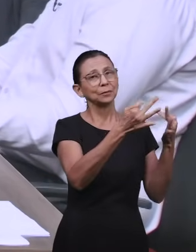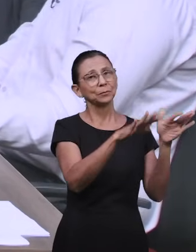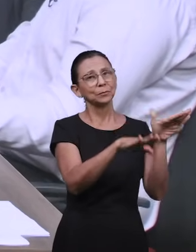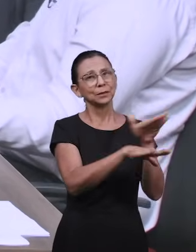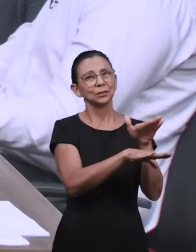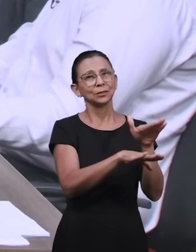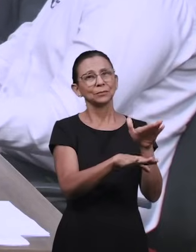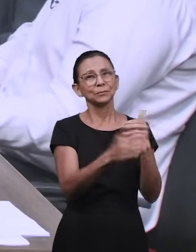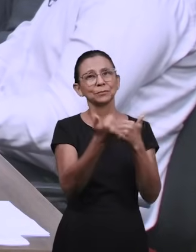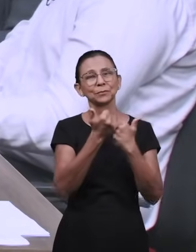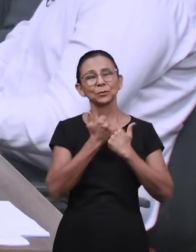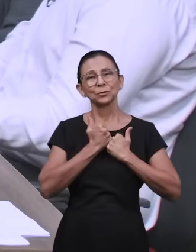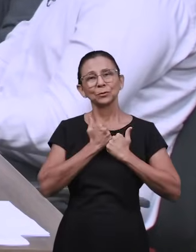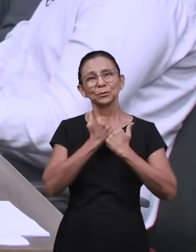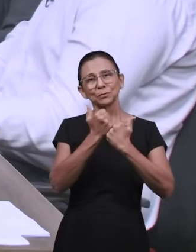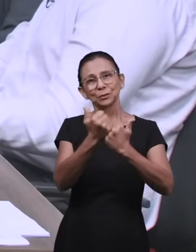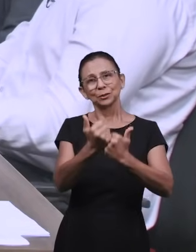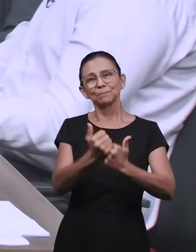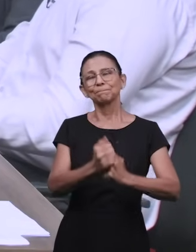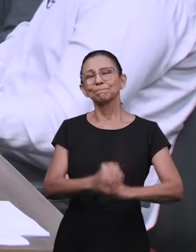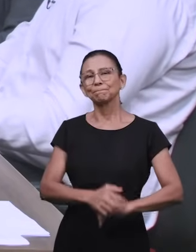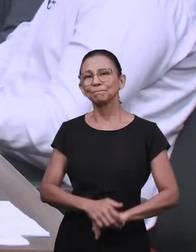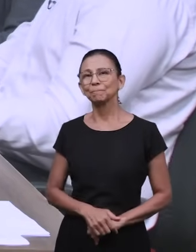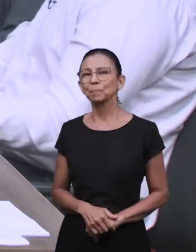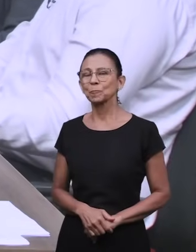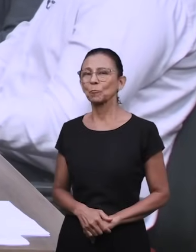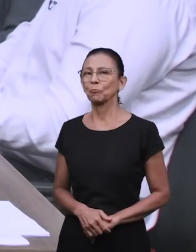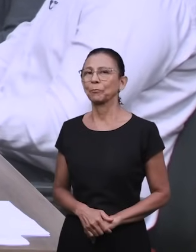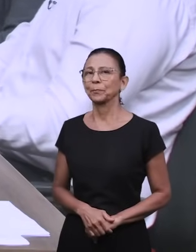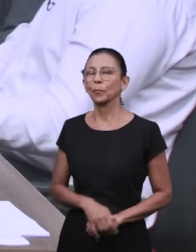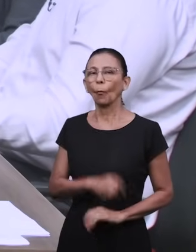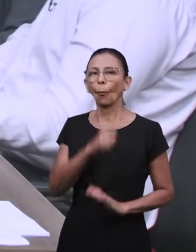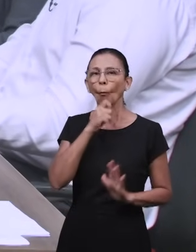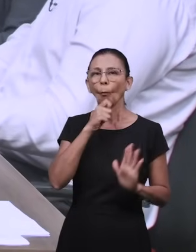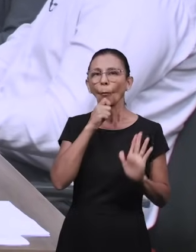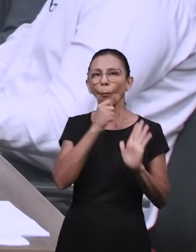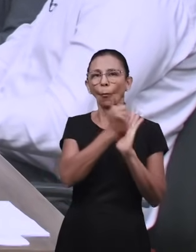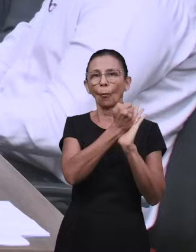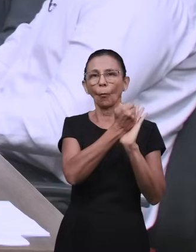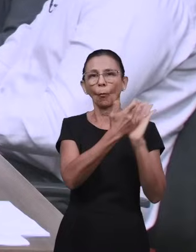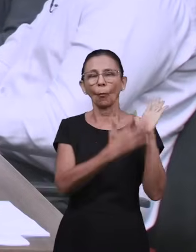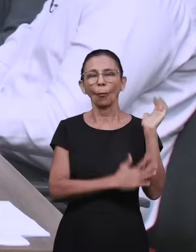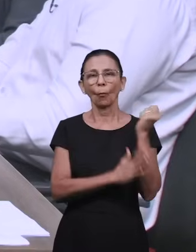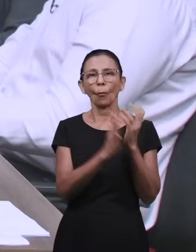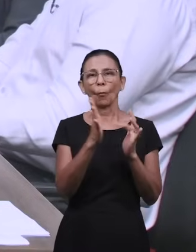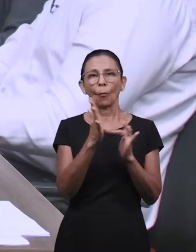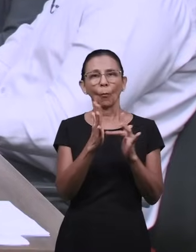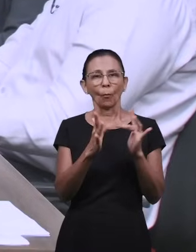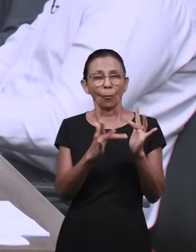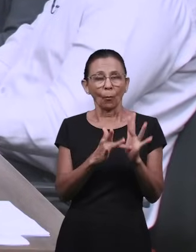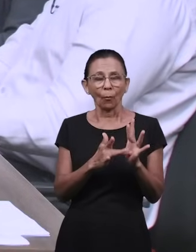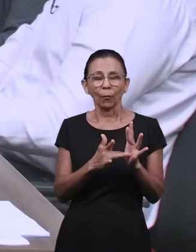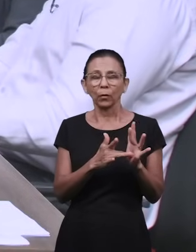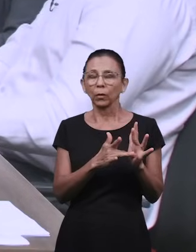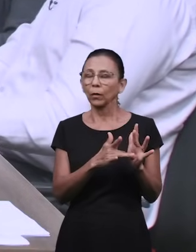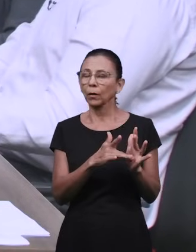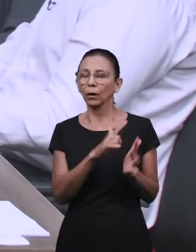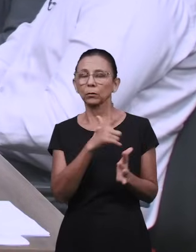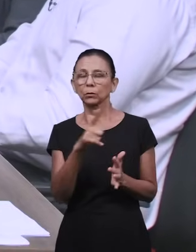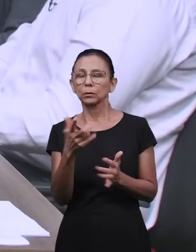citou, e que não, sem derramamento de sangue não há remissão de